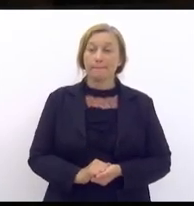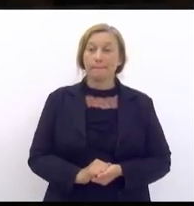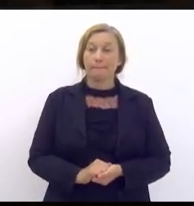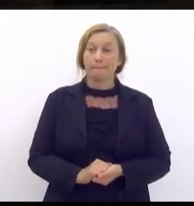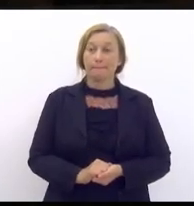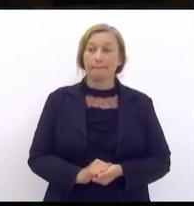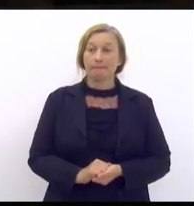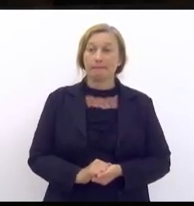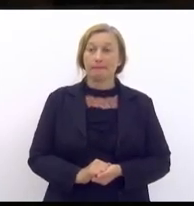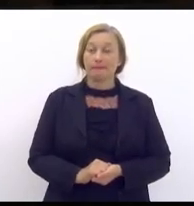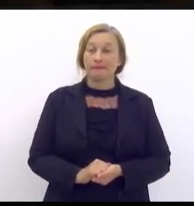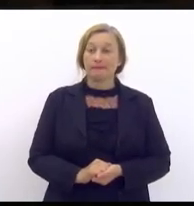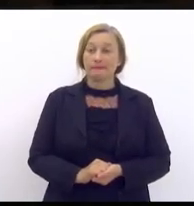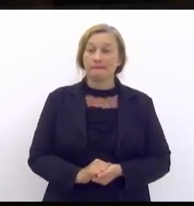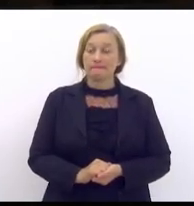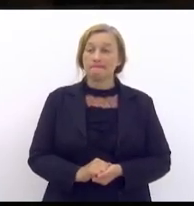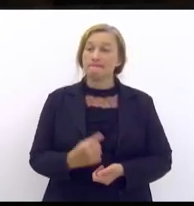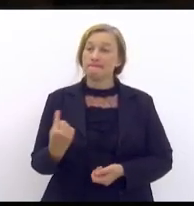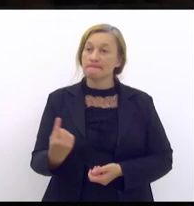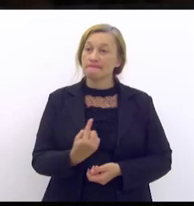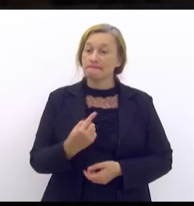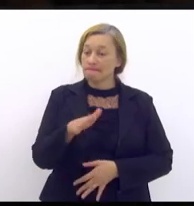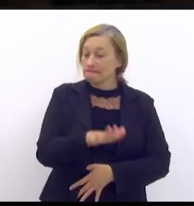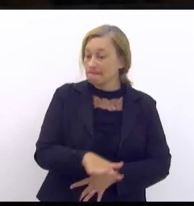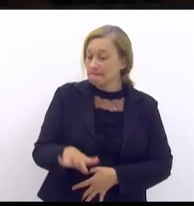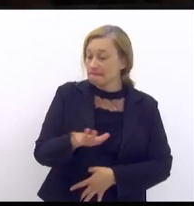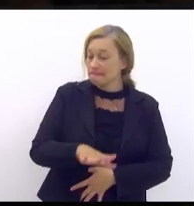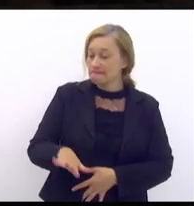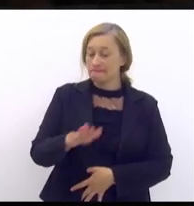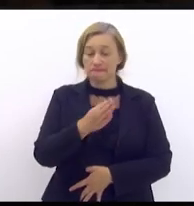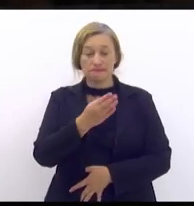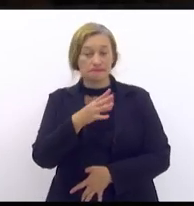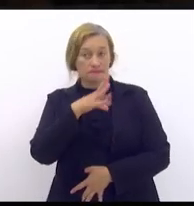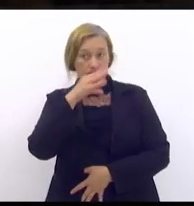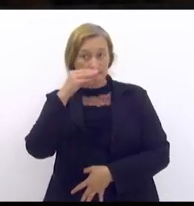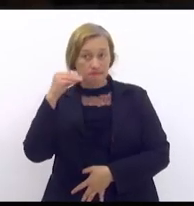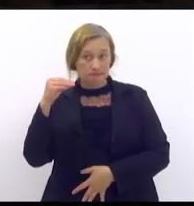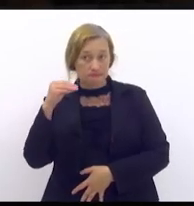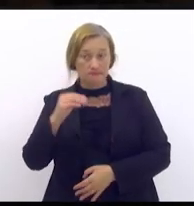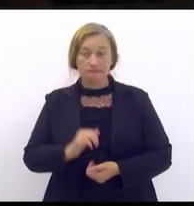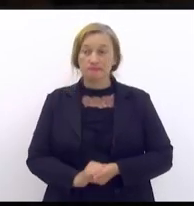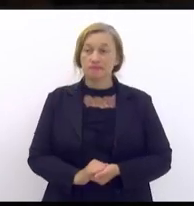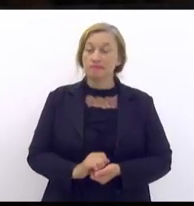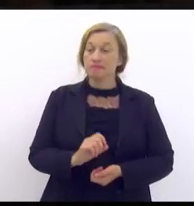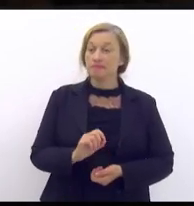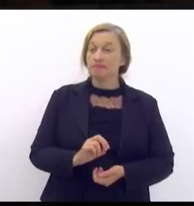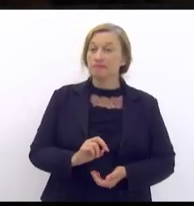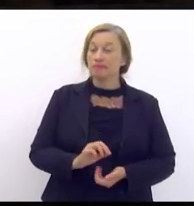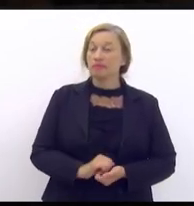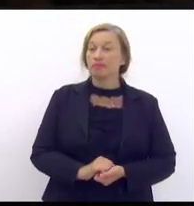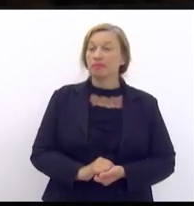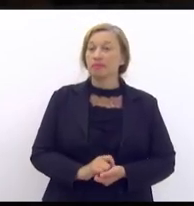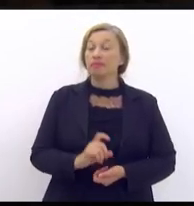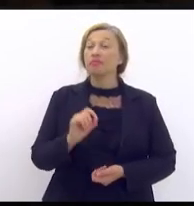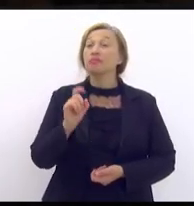respeito às nossas crianças e adolescentes, que é